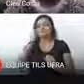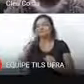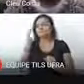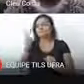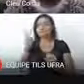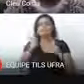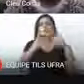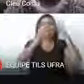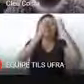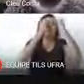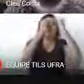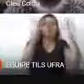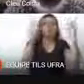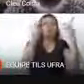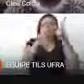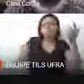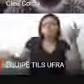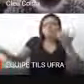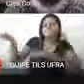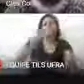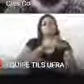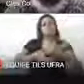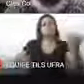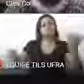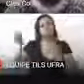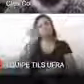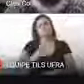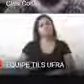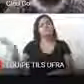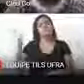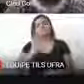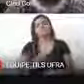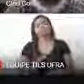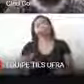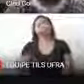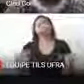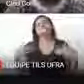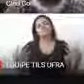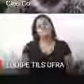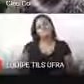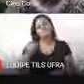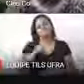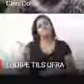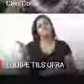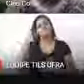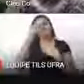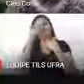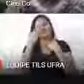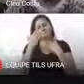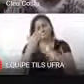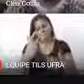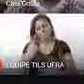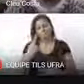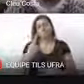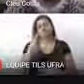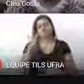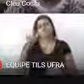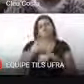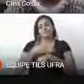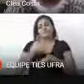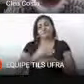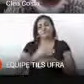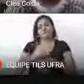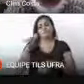da linguagem de uma forma geral. É, então, professor, muito obrigada pela sua presença. Né, foi